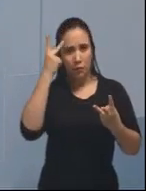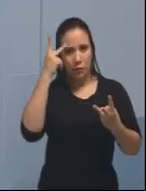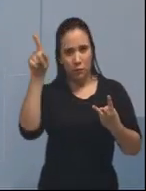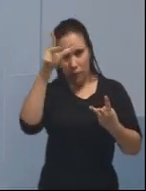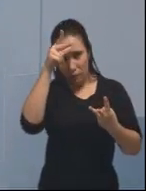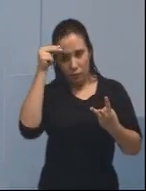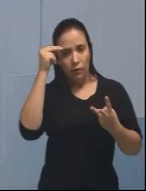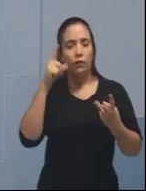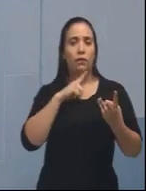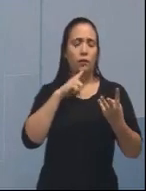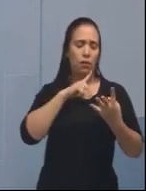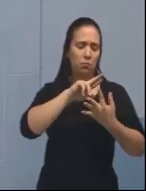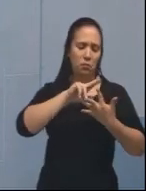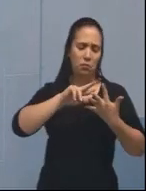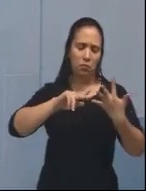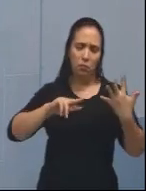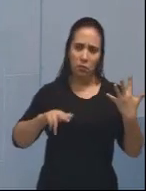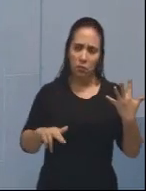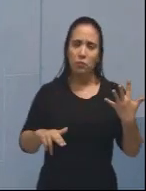outros vários presidenciáveis. Até um